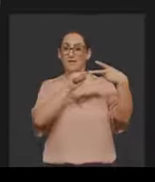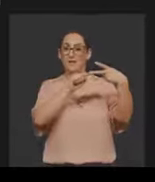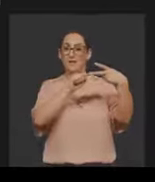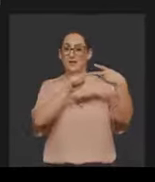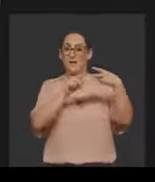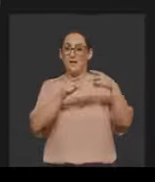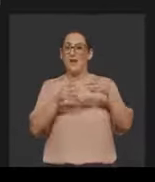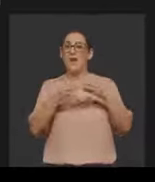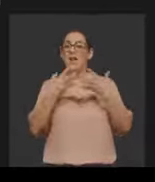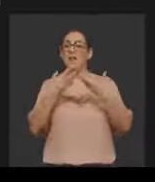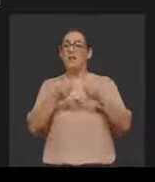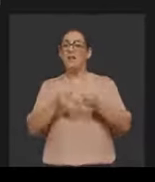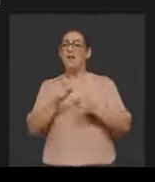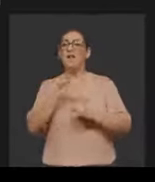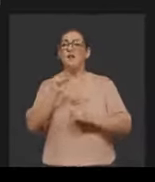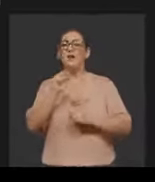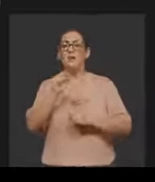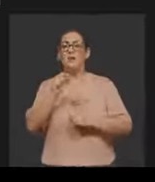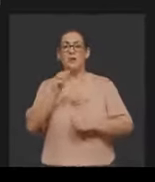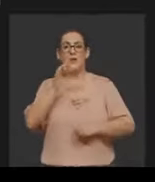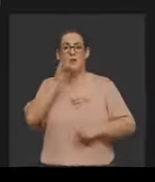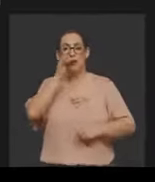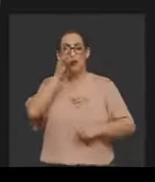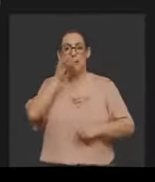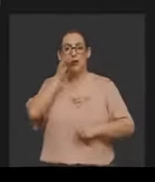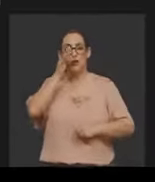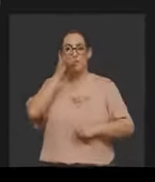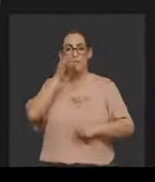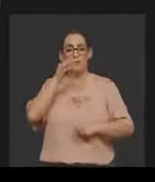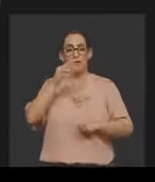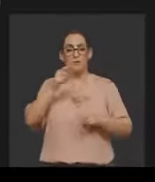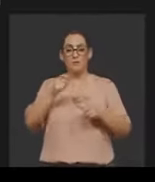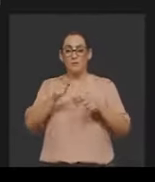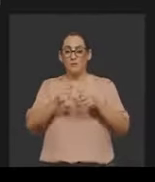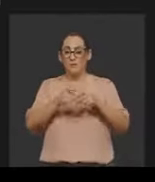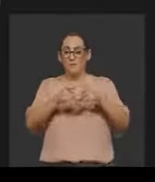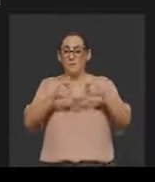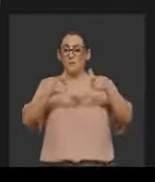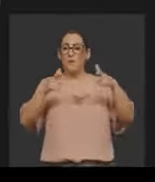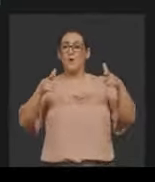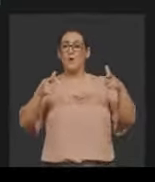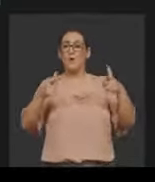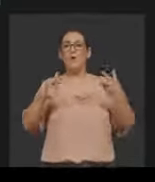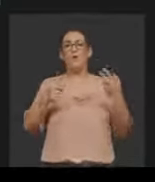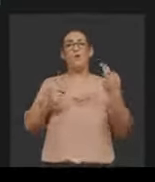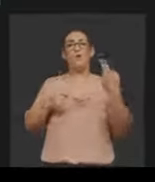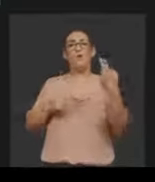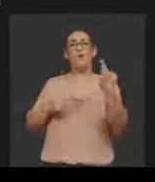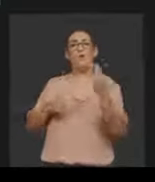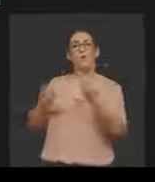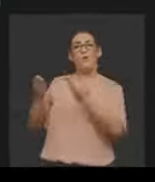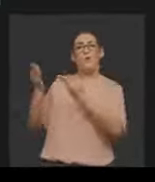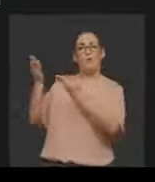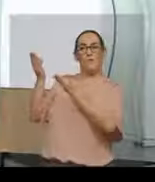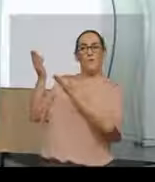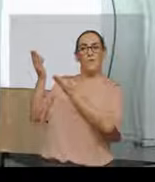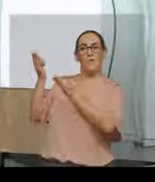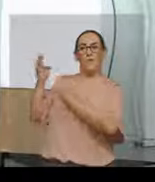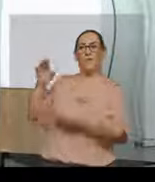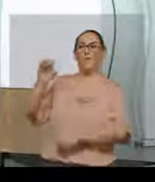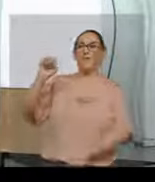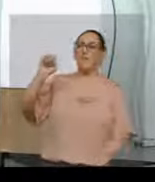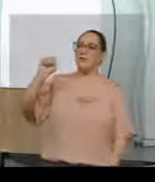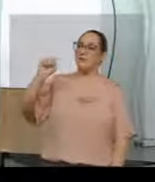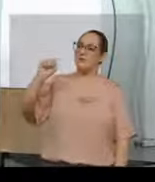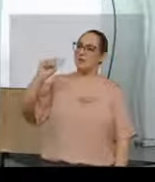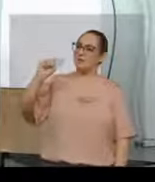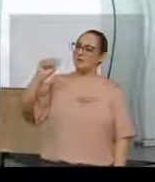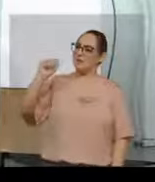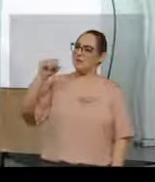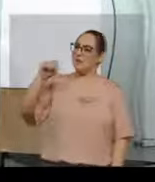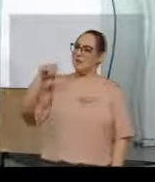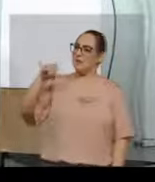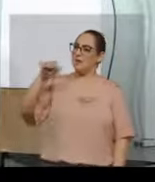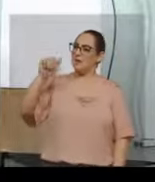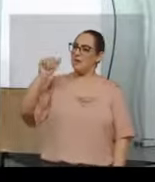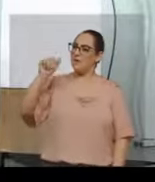plantas adquiram um maior porte. Samambaia, que provavelmente você deve conhecer ou deve ter na sua